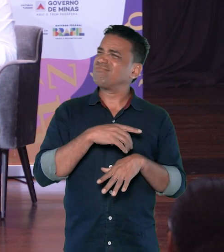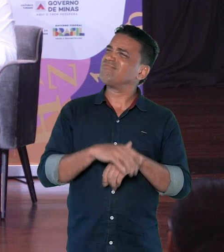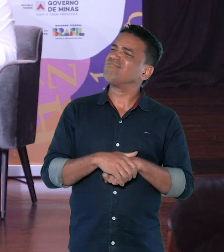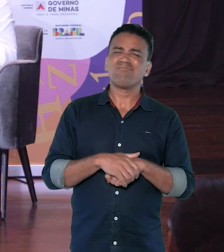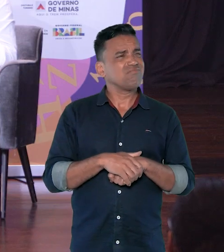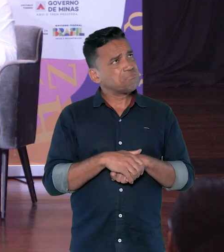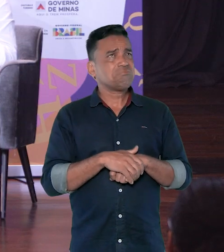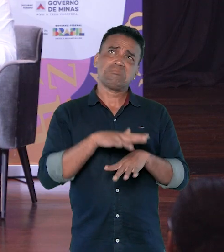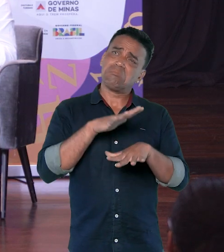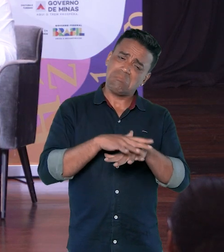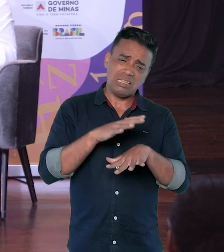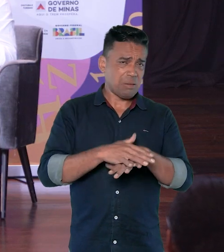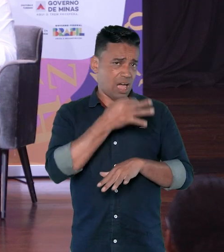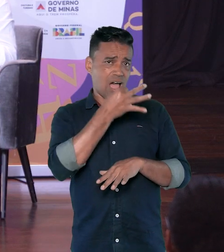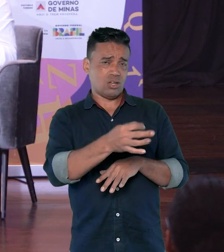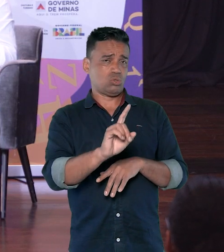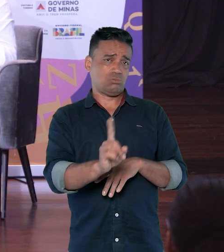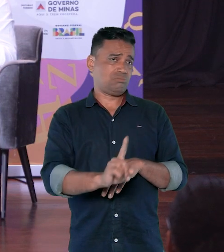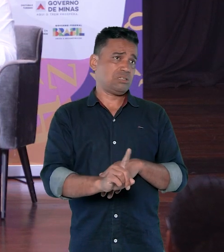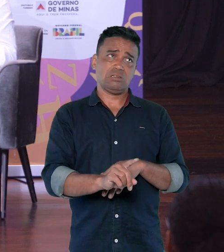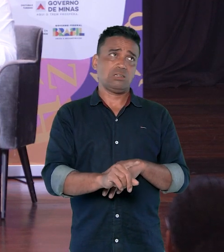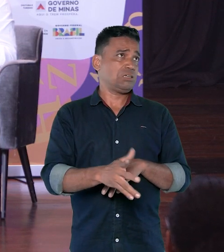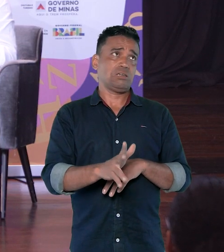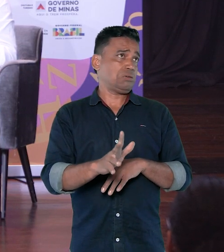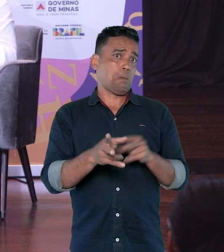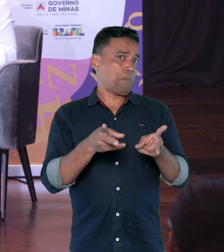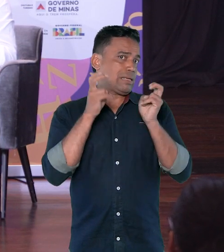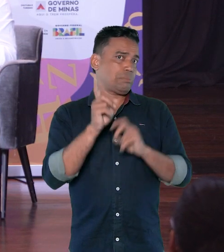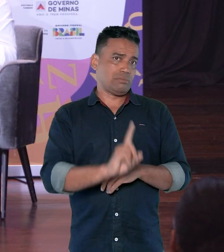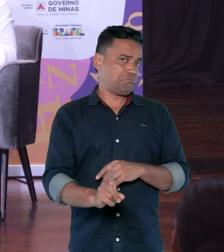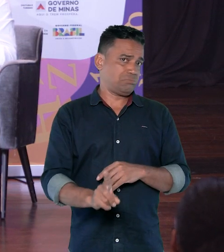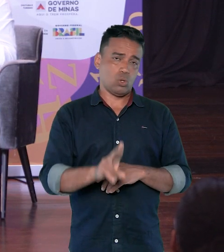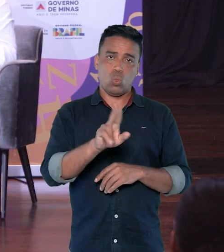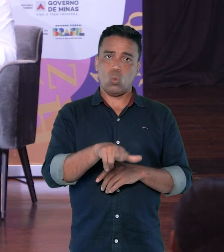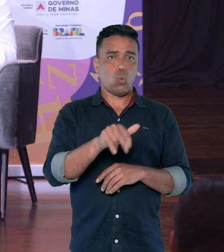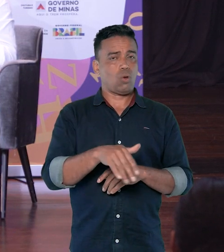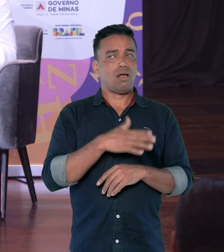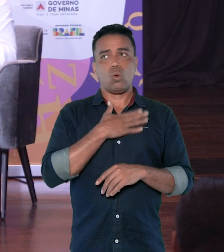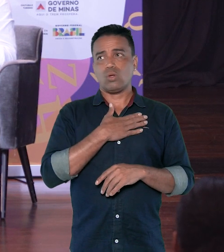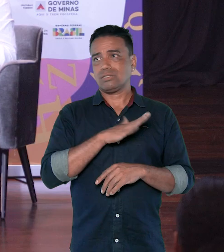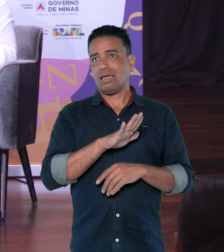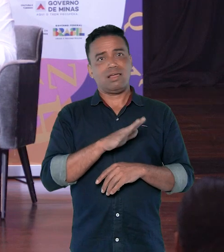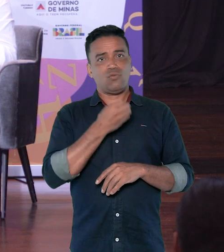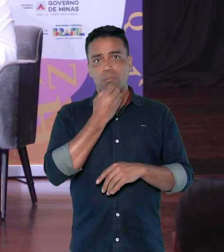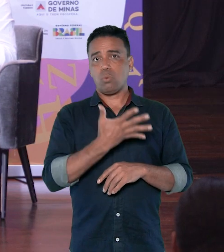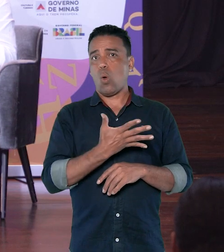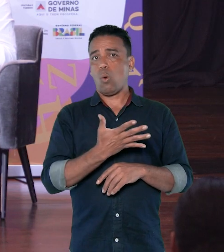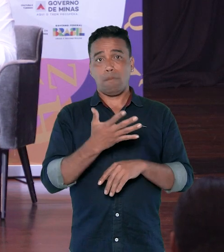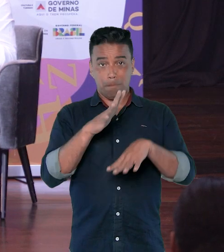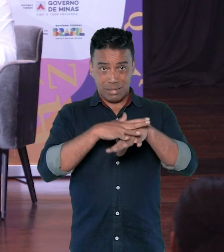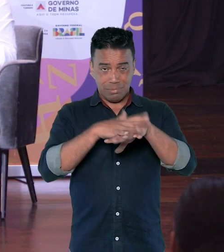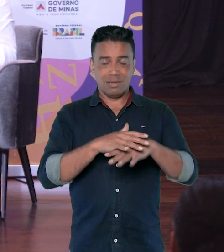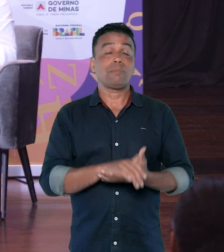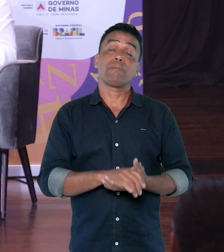Matemática, eu acho que não. Assim, não que eu me dê conta, porque eu nunca fui muito bom em matemática. Mas